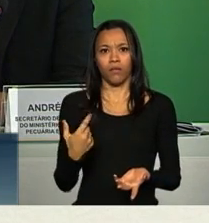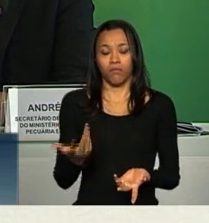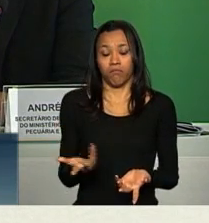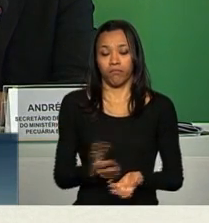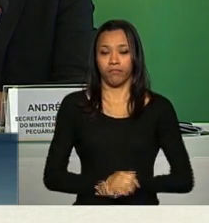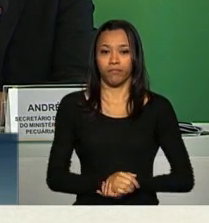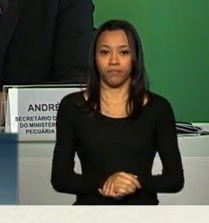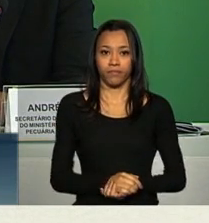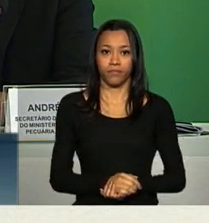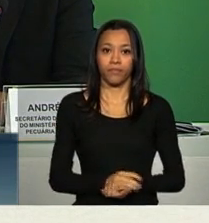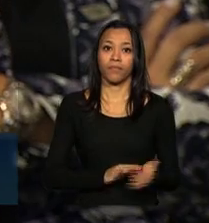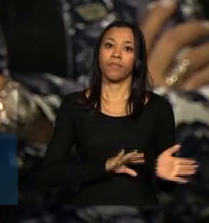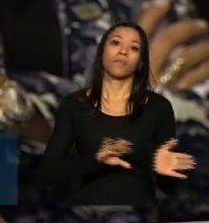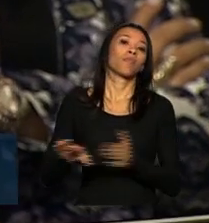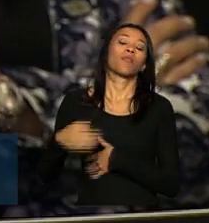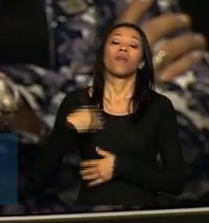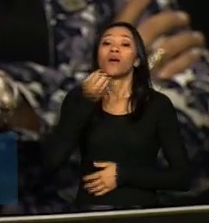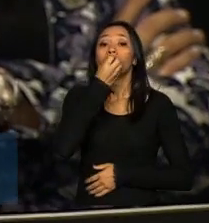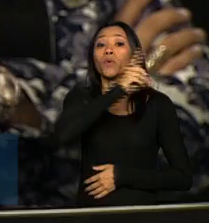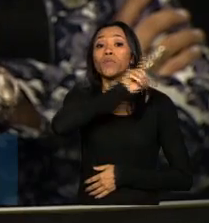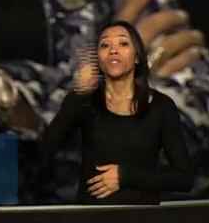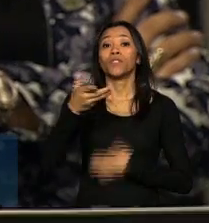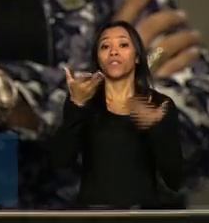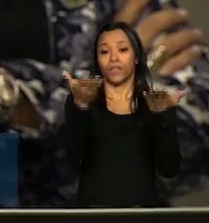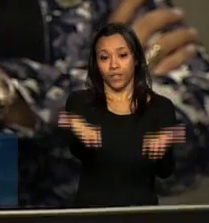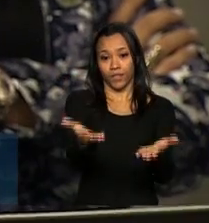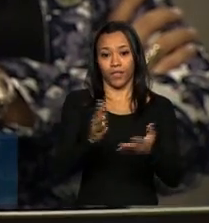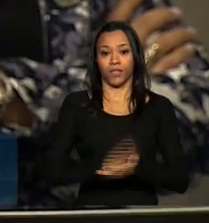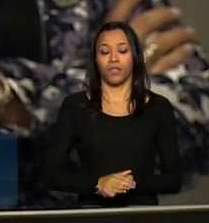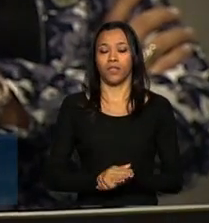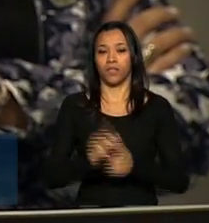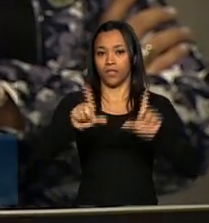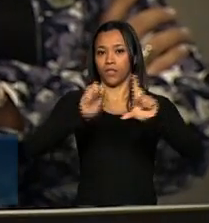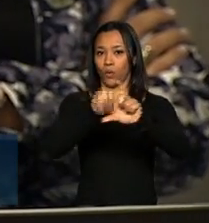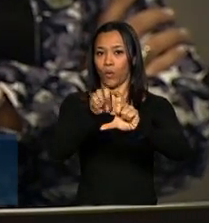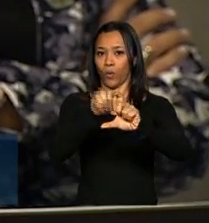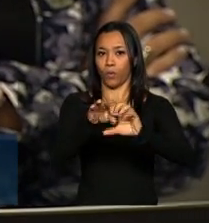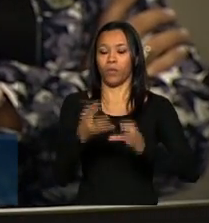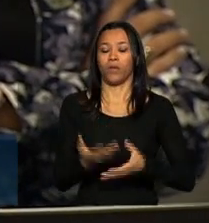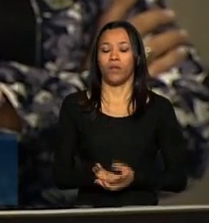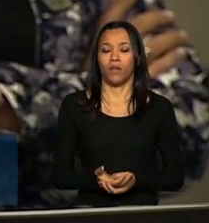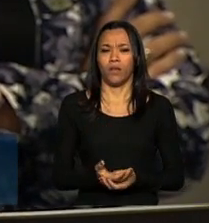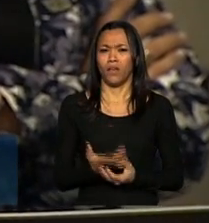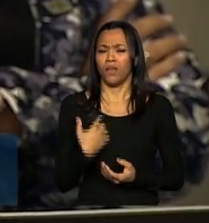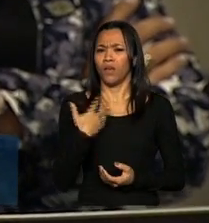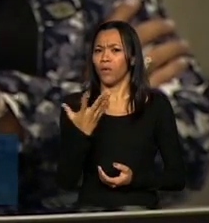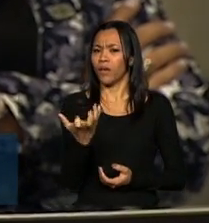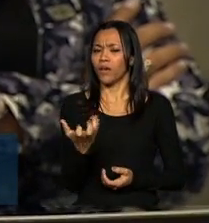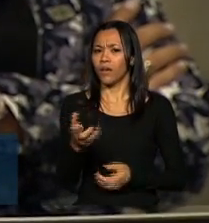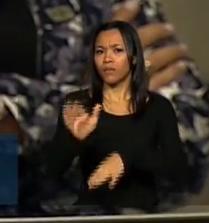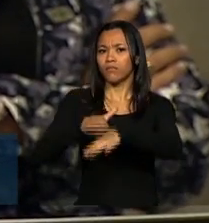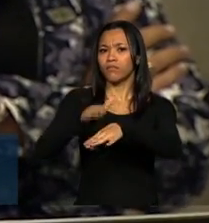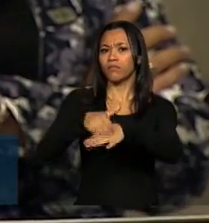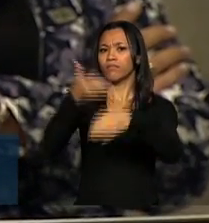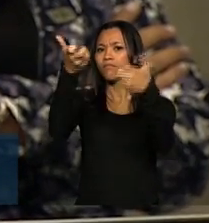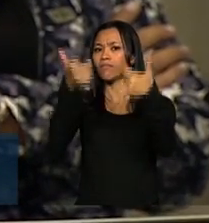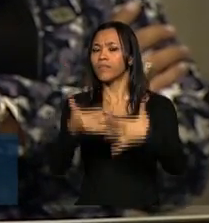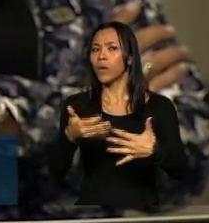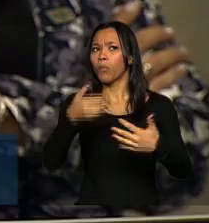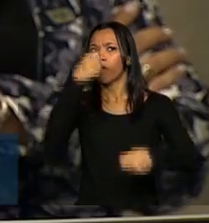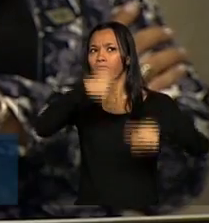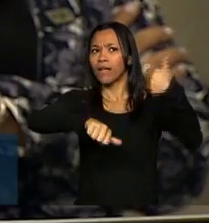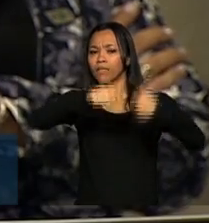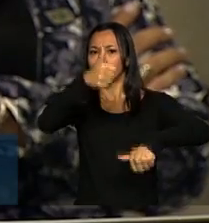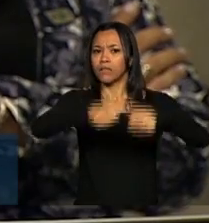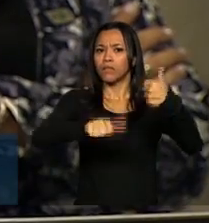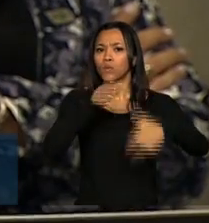Bom dia, ministra. Catarina Alencastro, do Jornal Globo. Eu queria que a senhora fizesse uma avaliação sobre o cenário político e